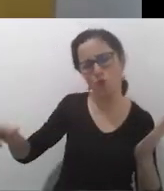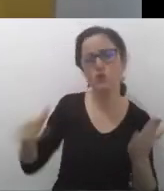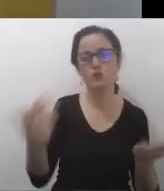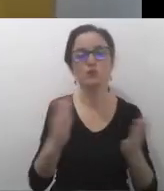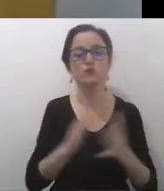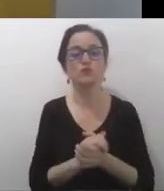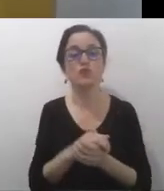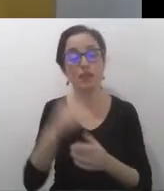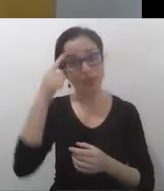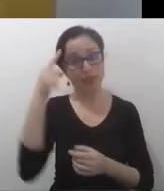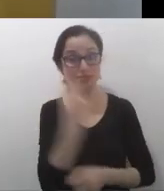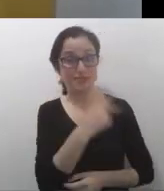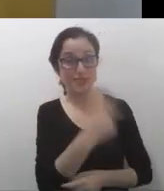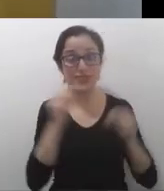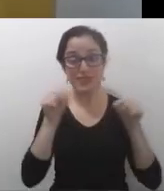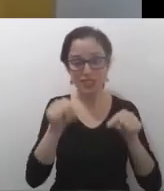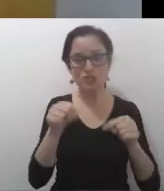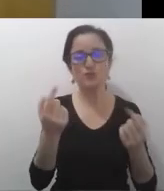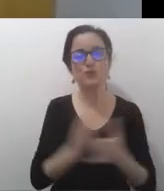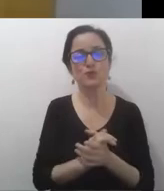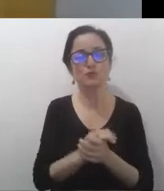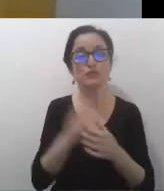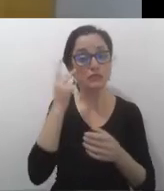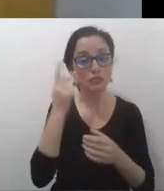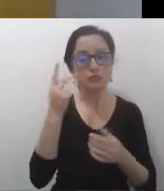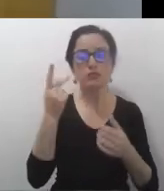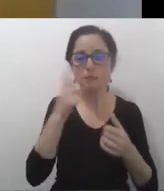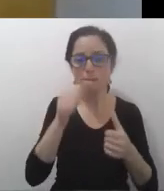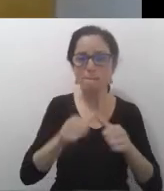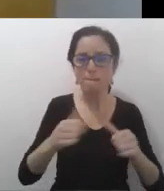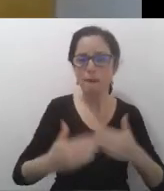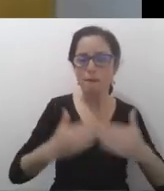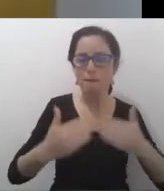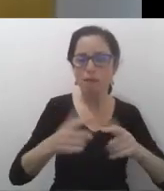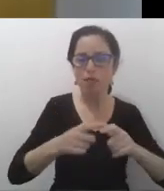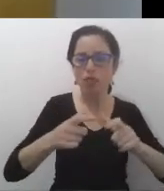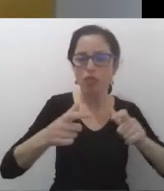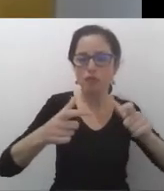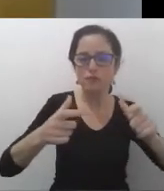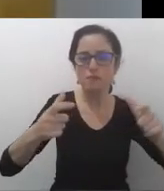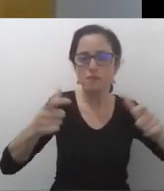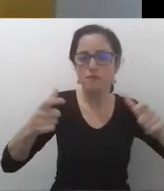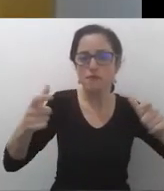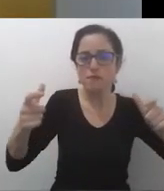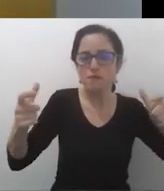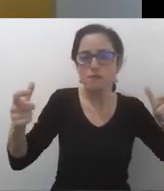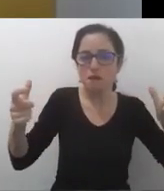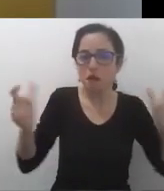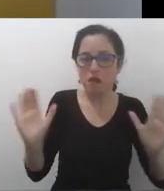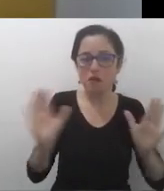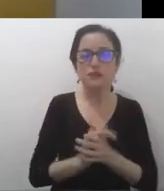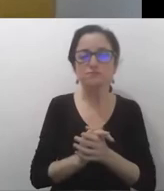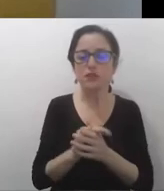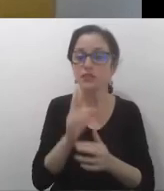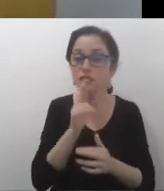Rust, etc., a ideia deles era isso, né? São Paulo estava nessa clivagem ascendente